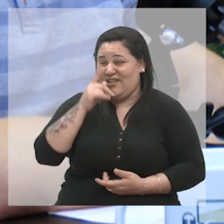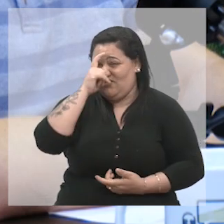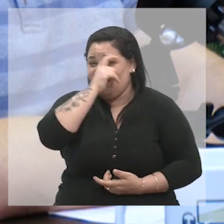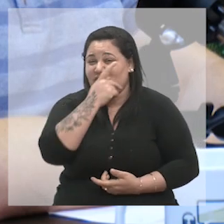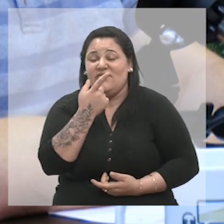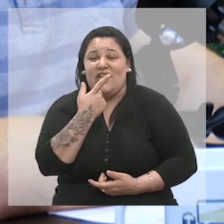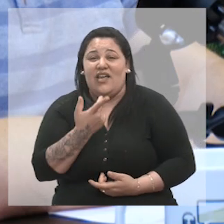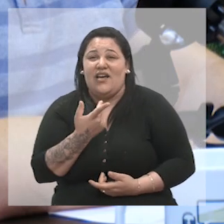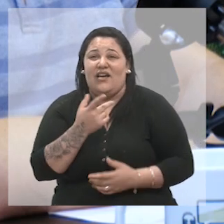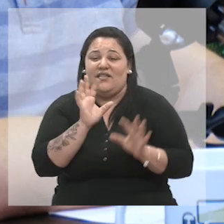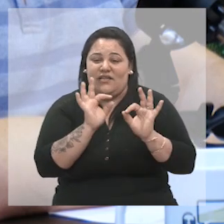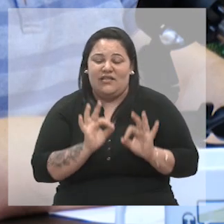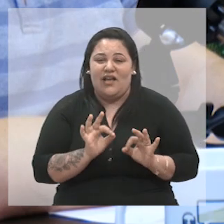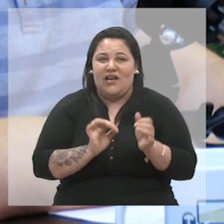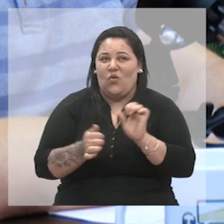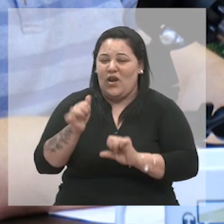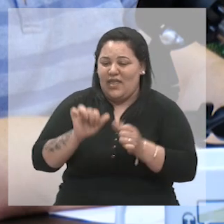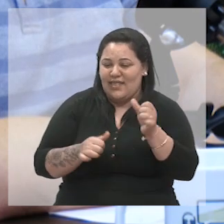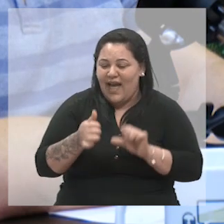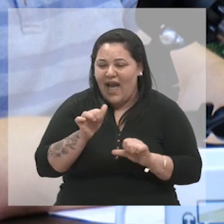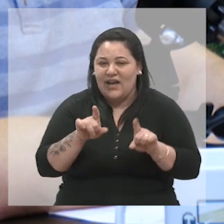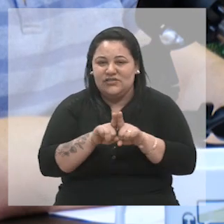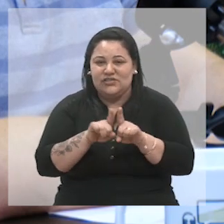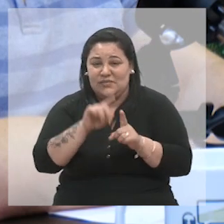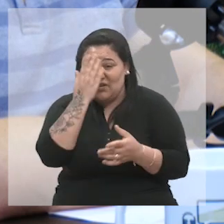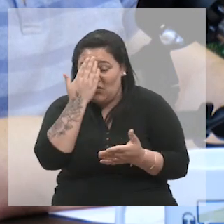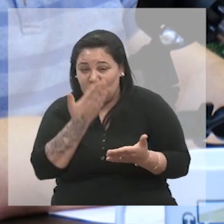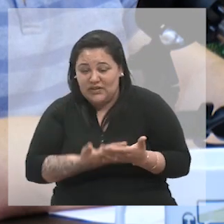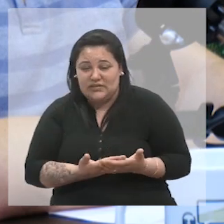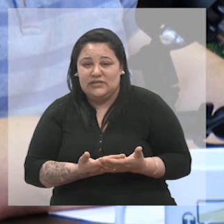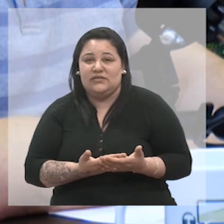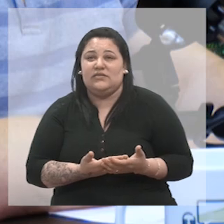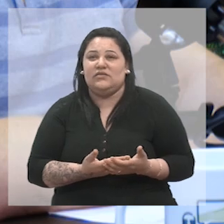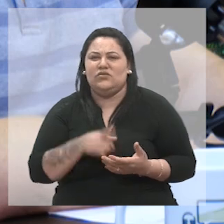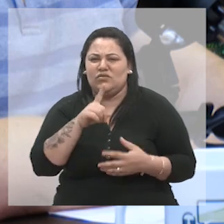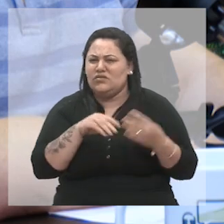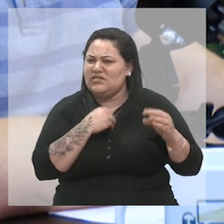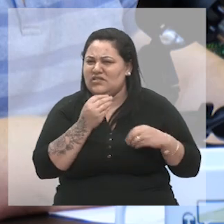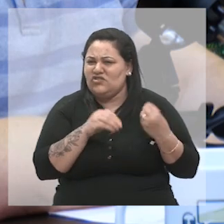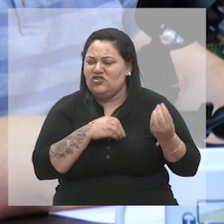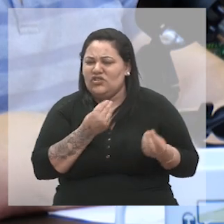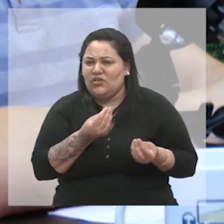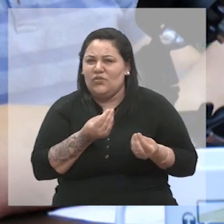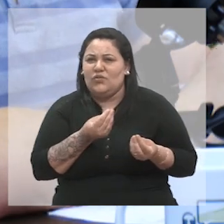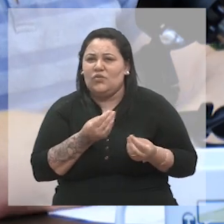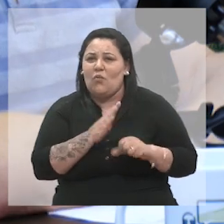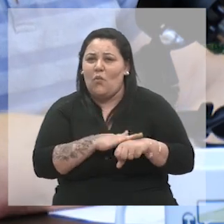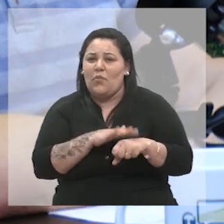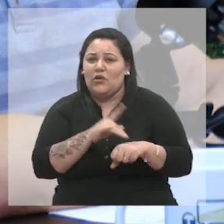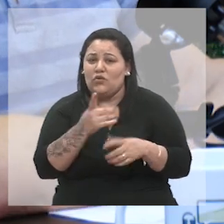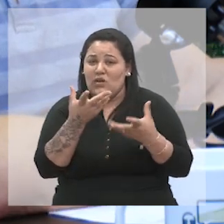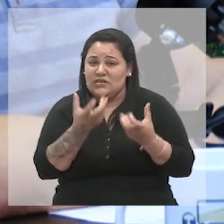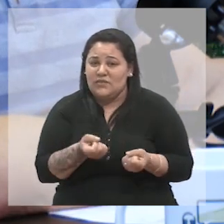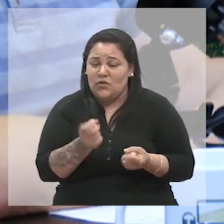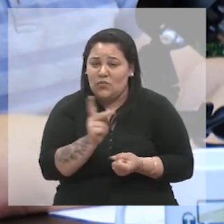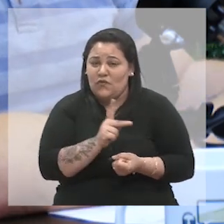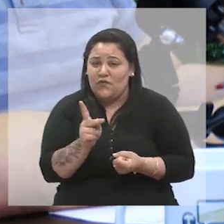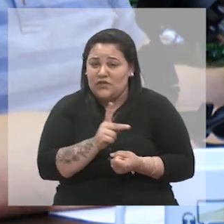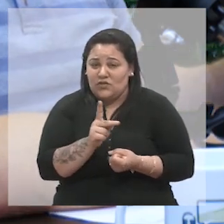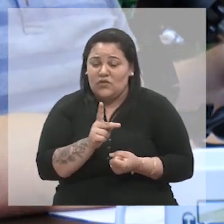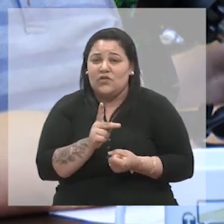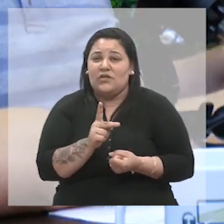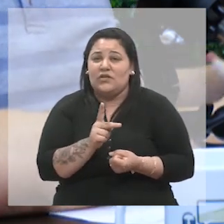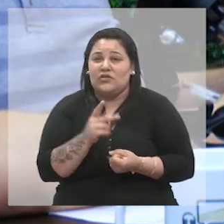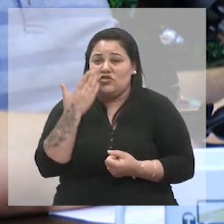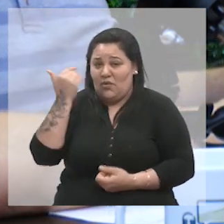difícil ter essa questão de credibilidade, questão de confiança. Tu sentiu isso a partir do momento que tu recebeste do professor